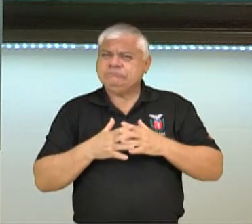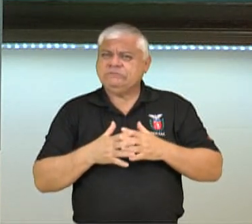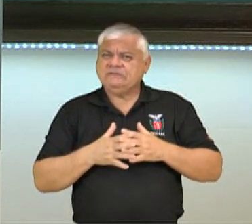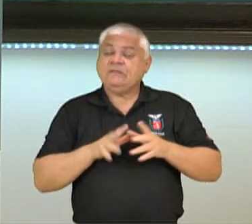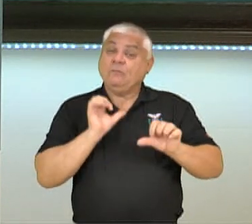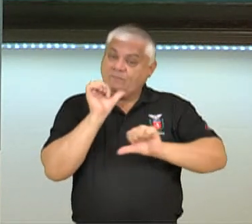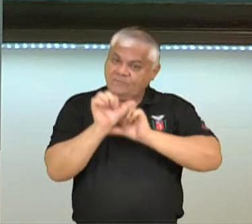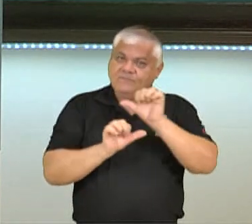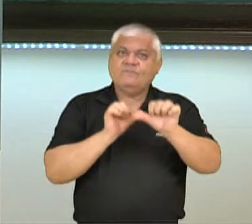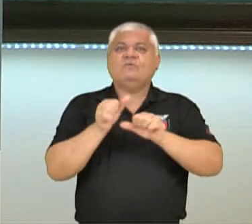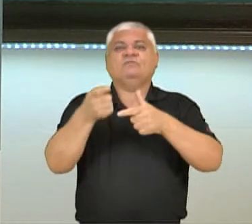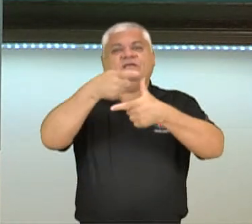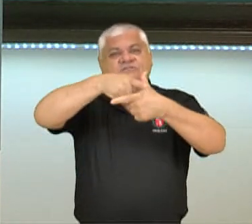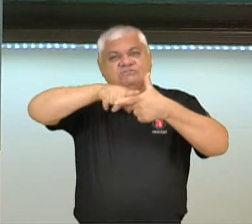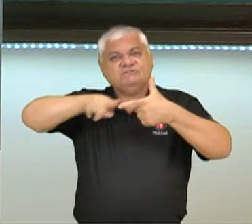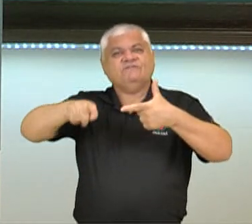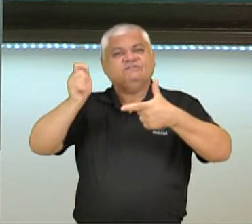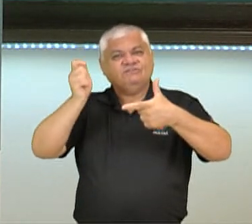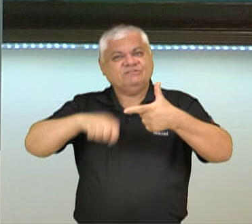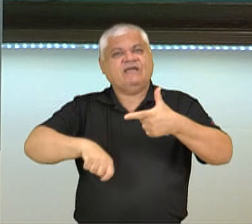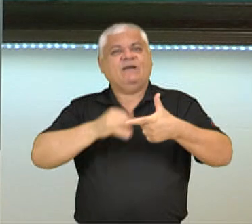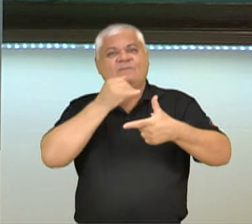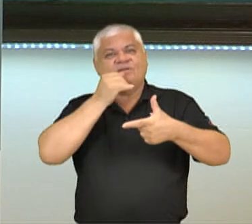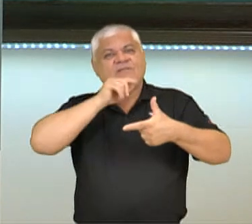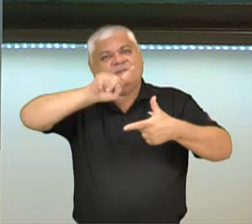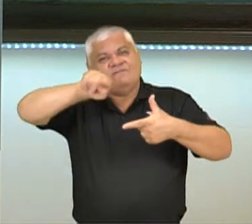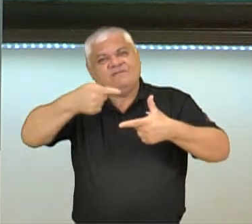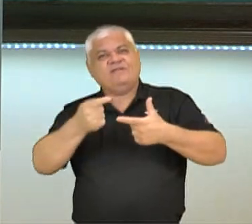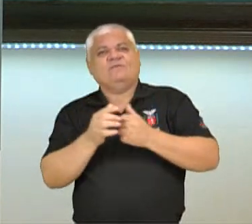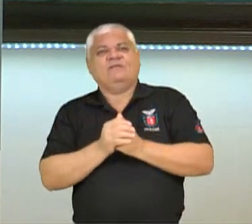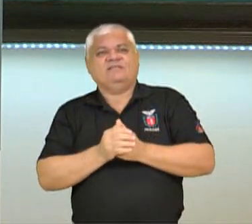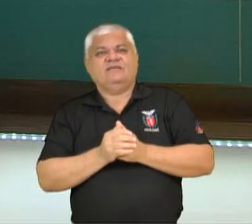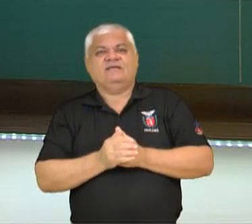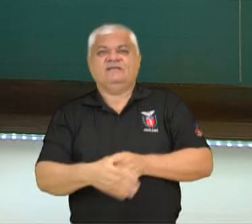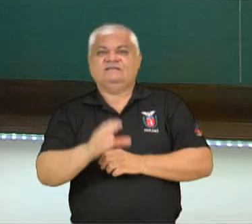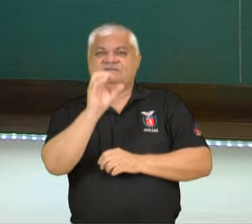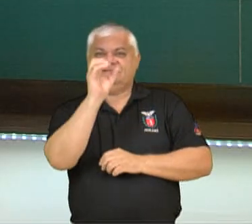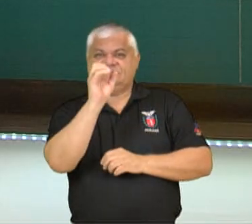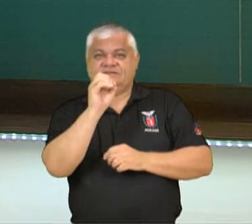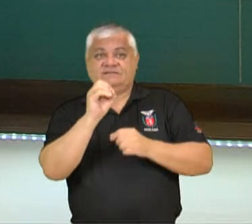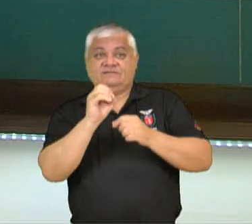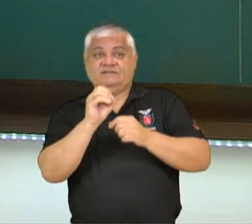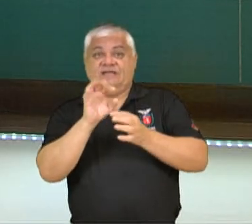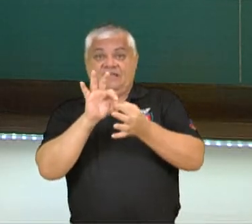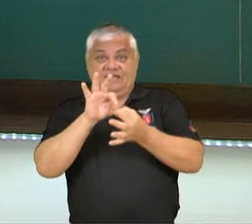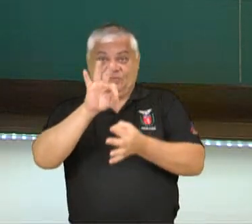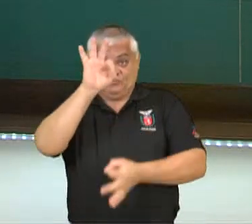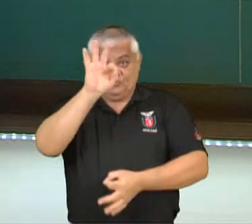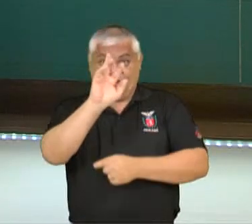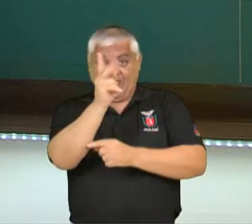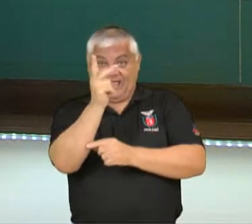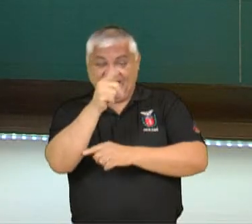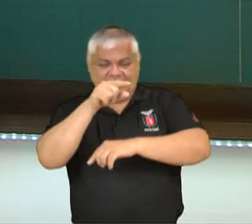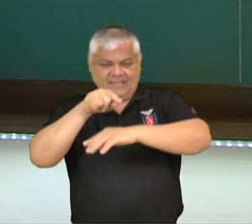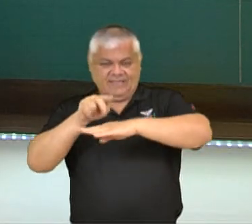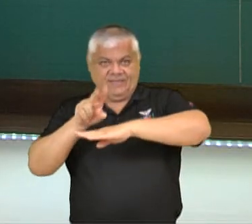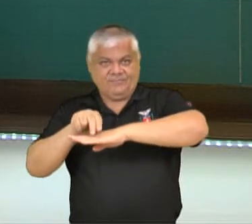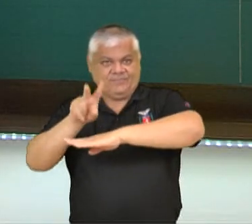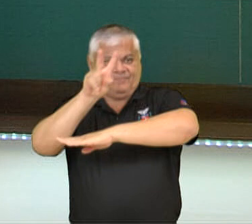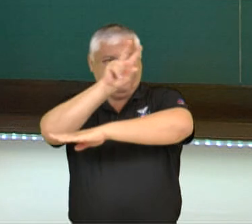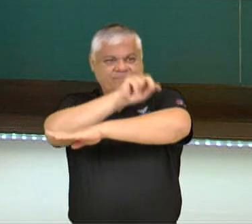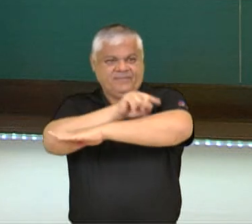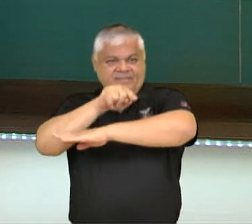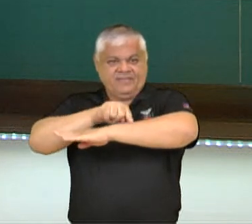podemos fazer a divisão, representar na forma decimal. Teremos o quê? Que a altura máxima que esse